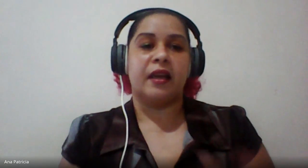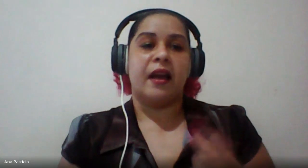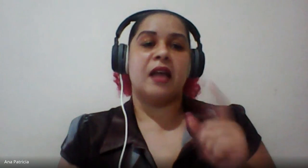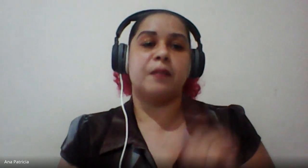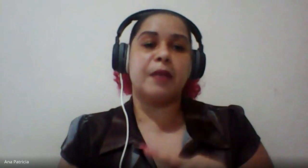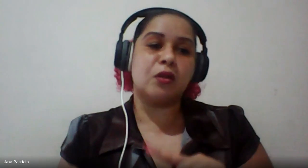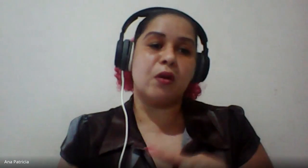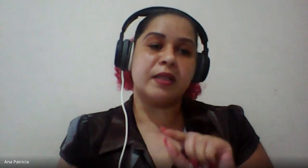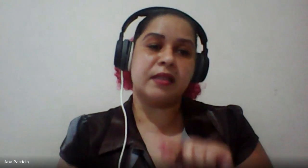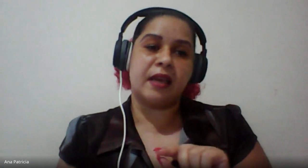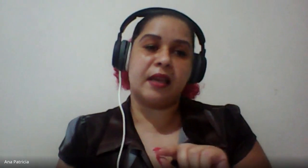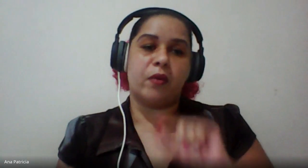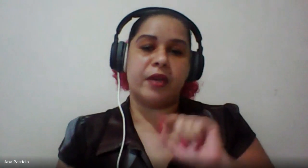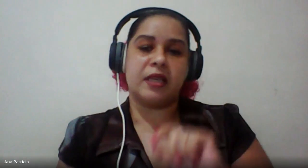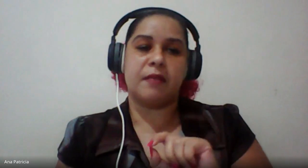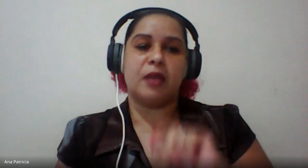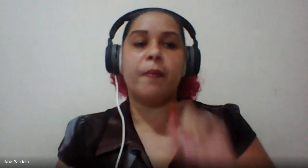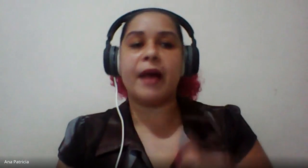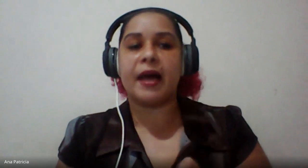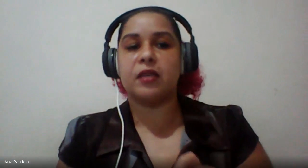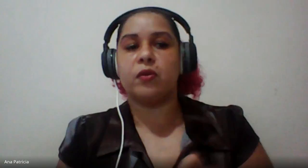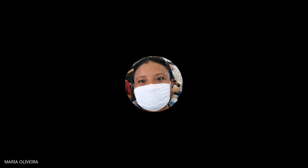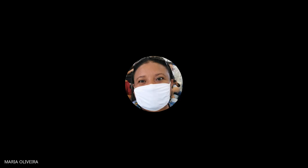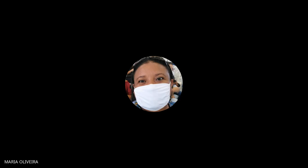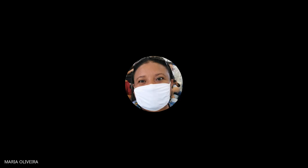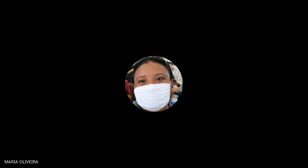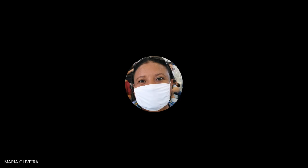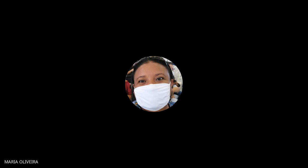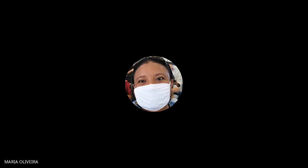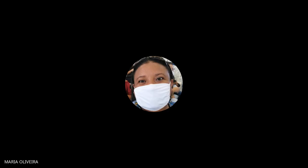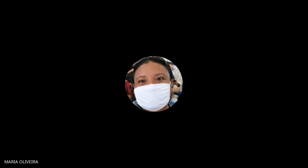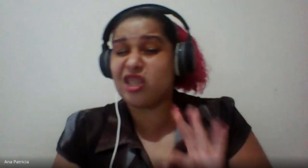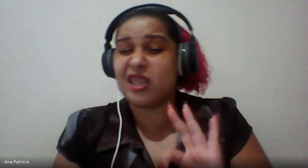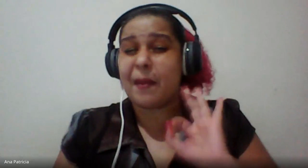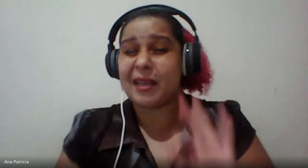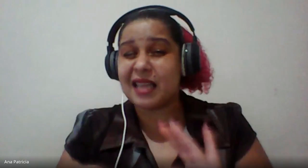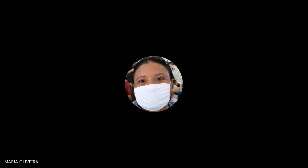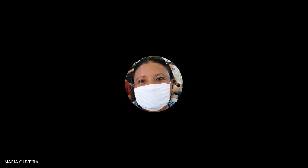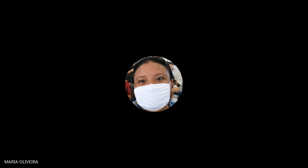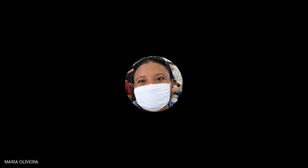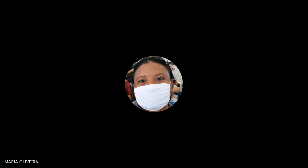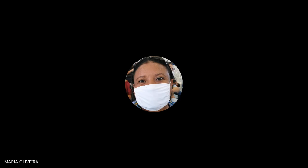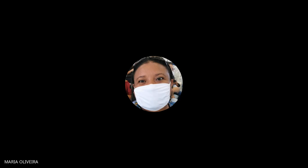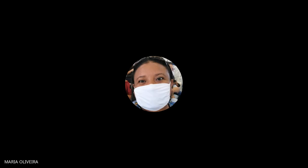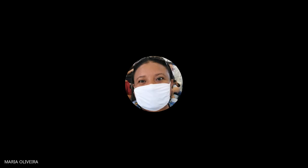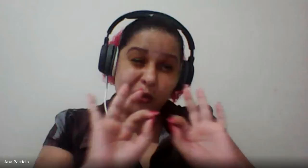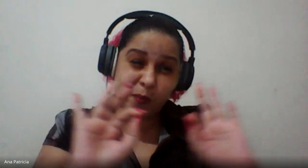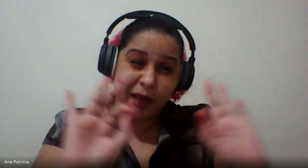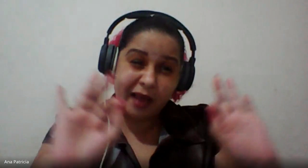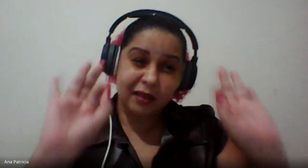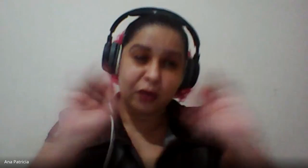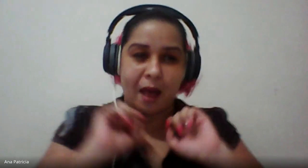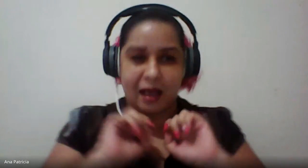importante as pessoas terem o conhecimento básico do que é a Libras. E hoje a gente vai passar assim, o básico